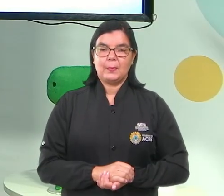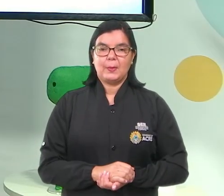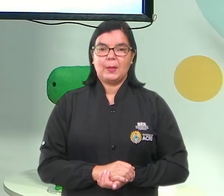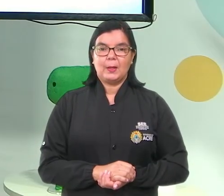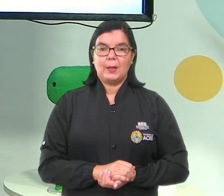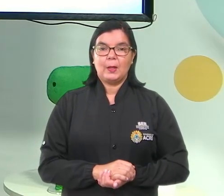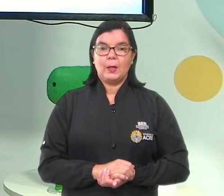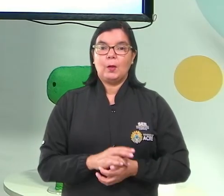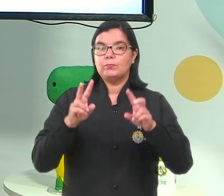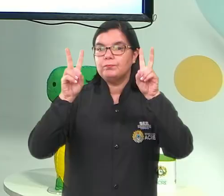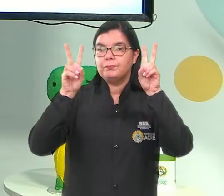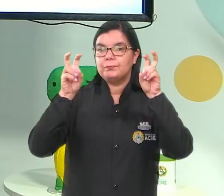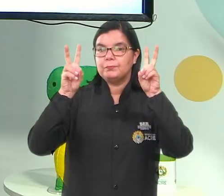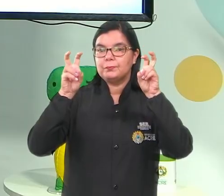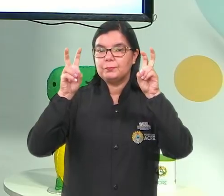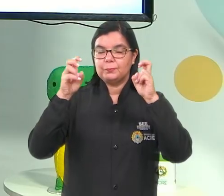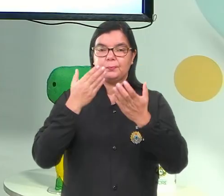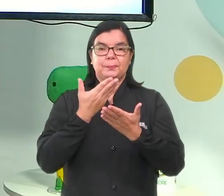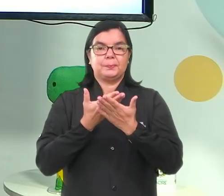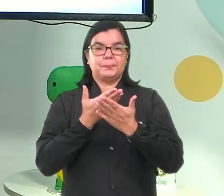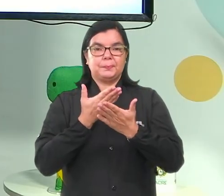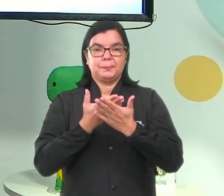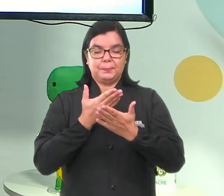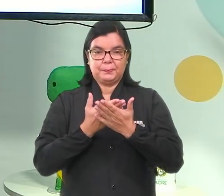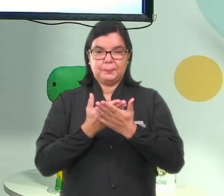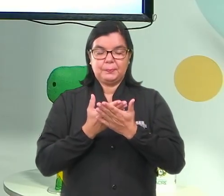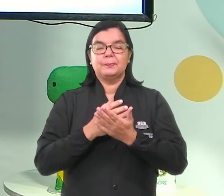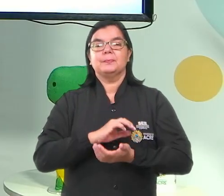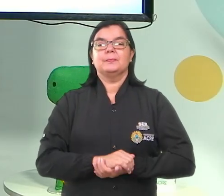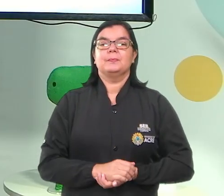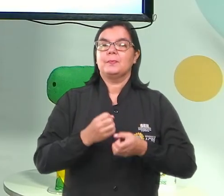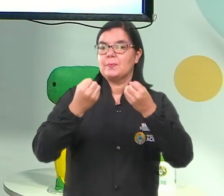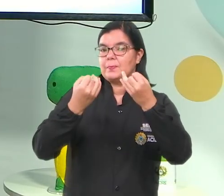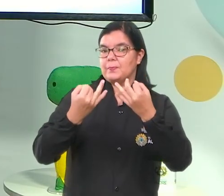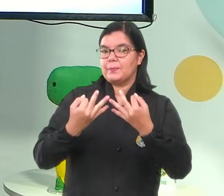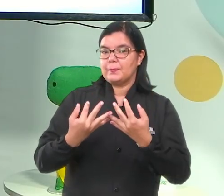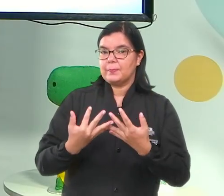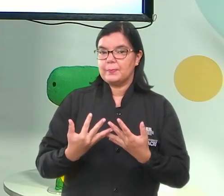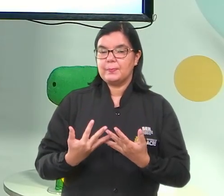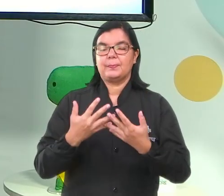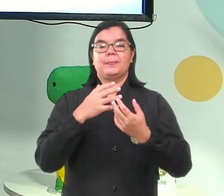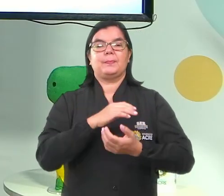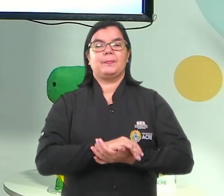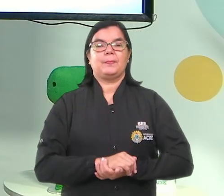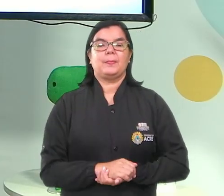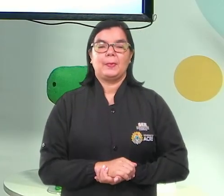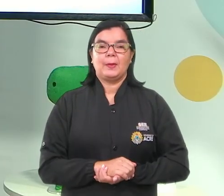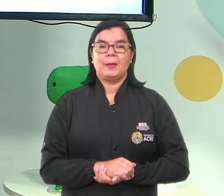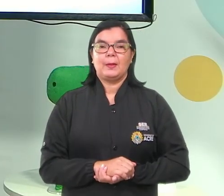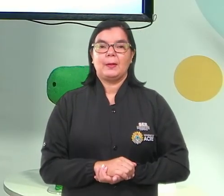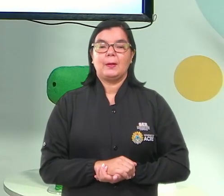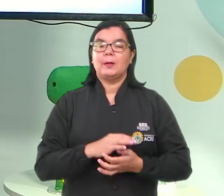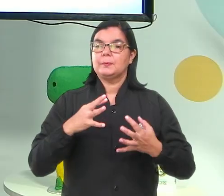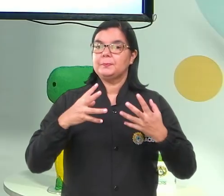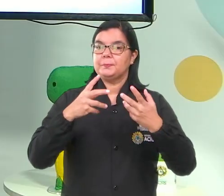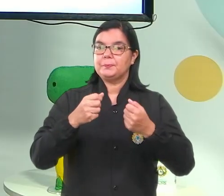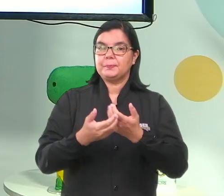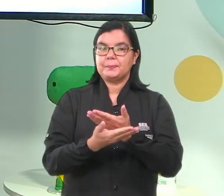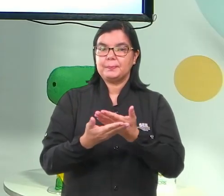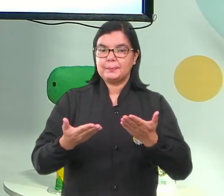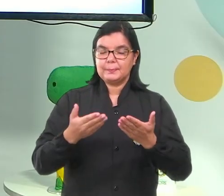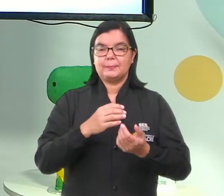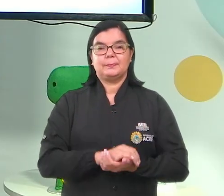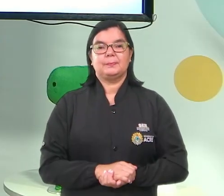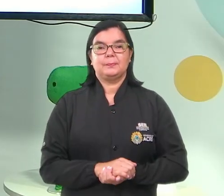o objeto de conhecimento que será abordado, que será explicado a todos